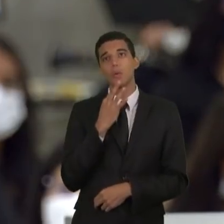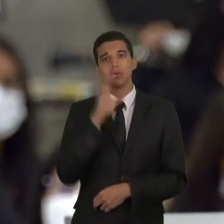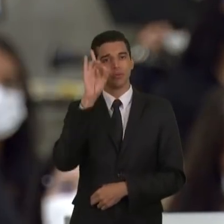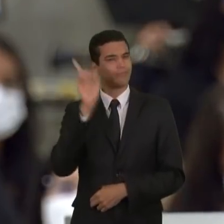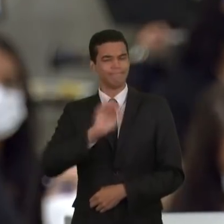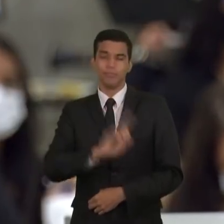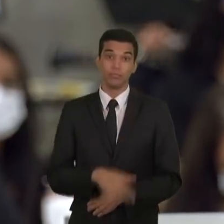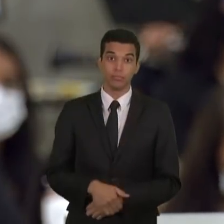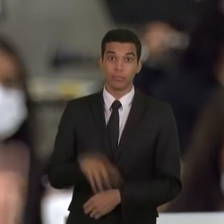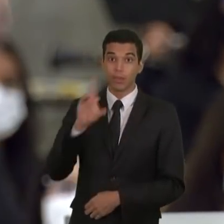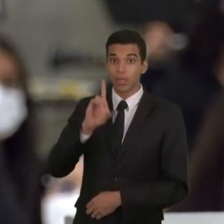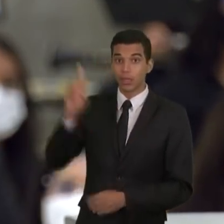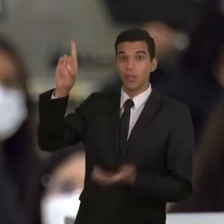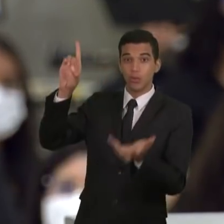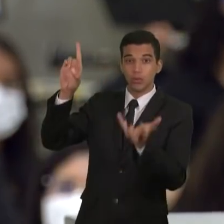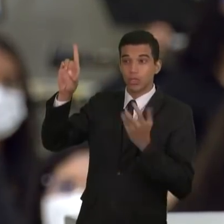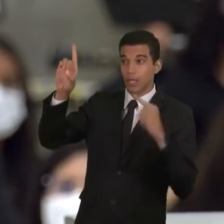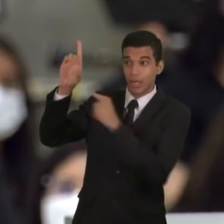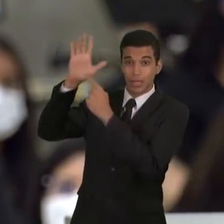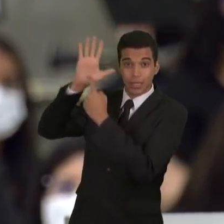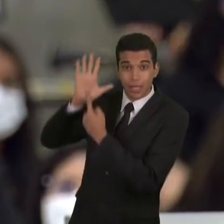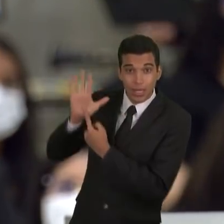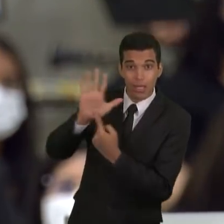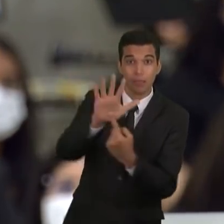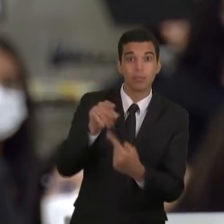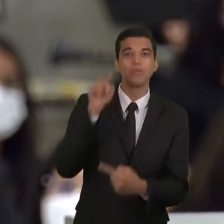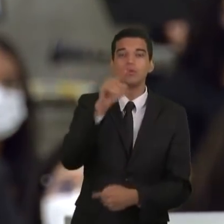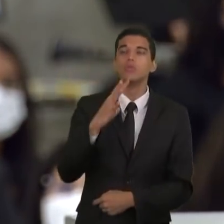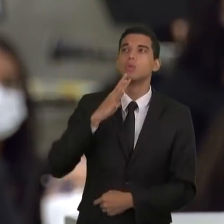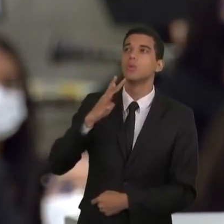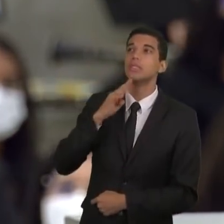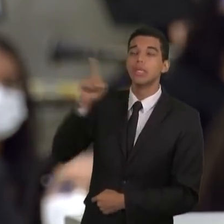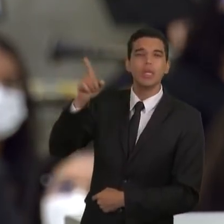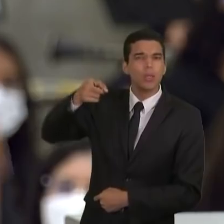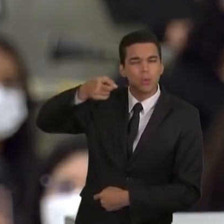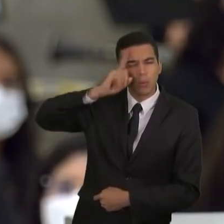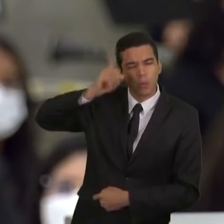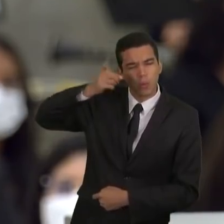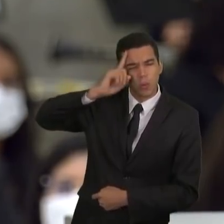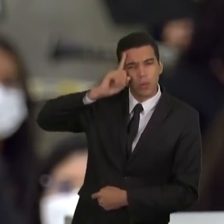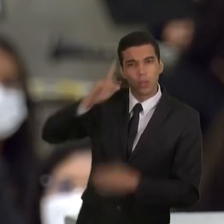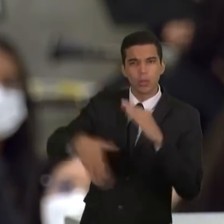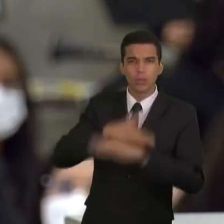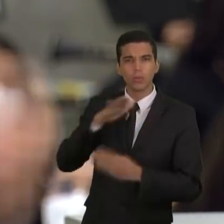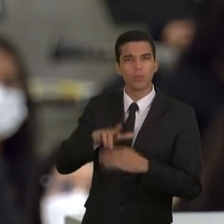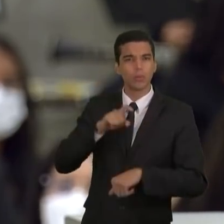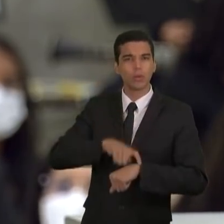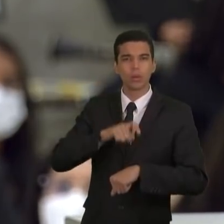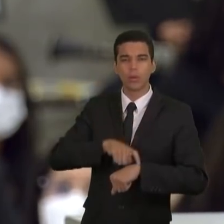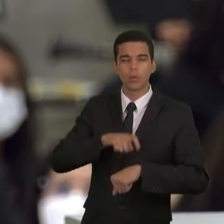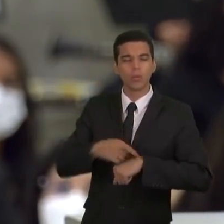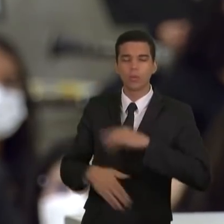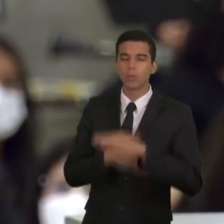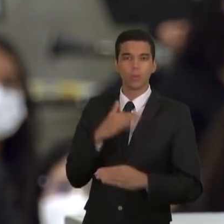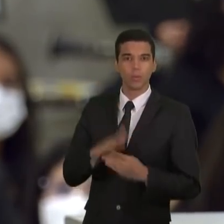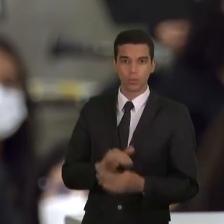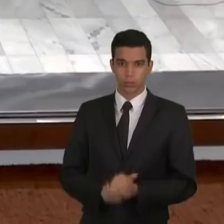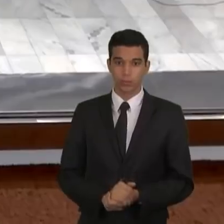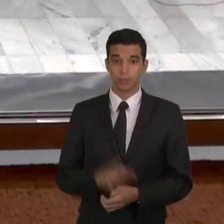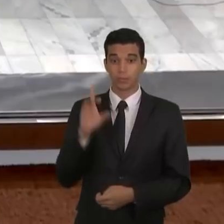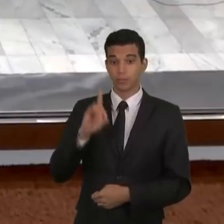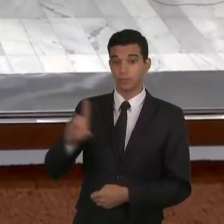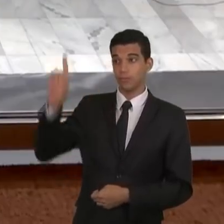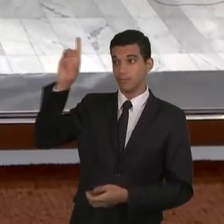Deus Deus quer ser conhecido por você todos os dias em toda hora em todo instante Deus